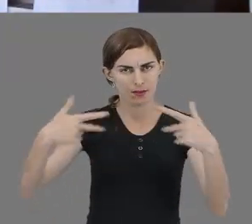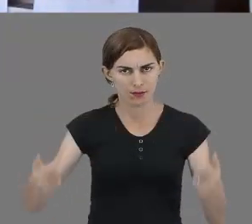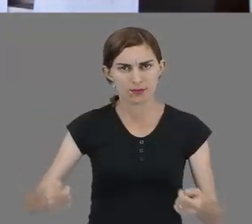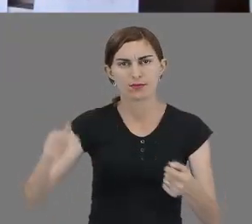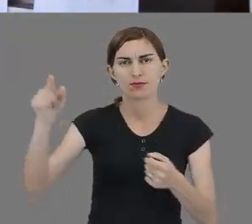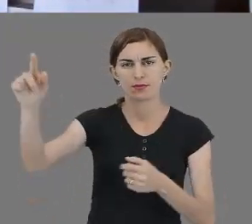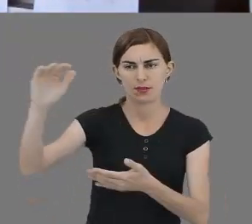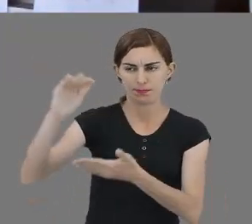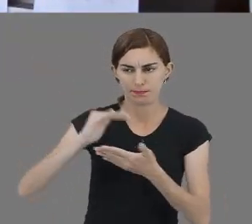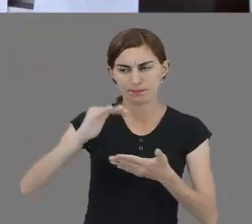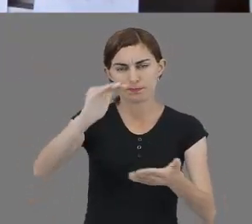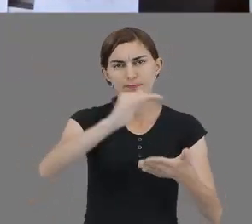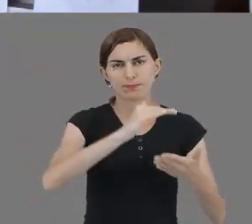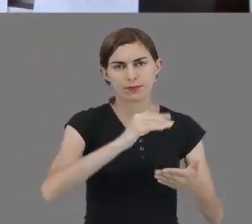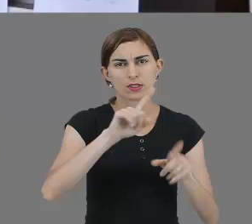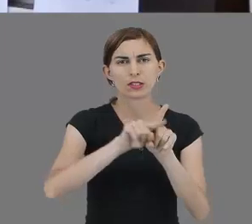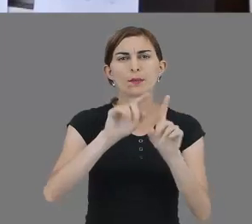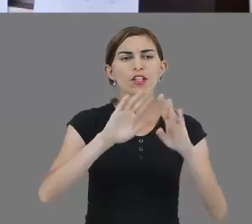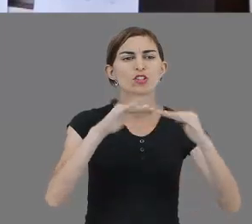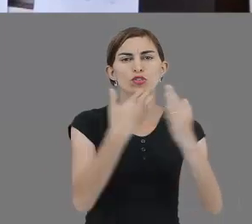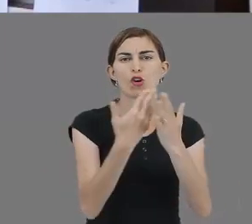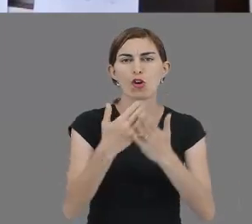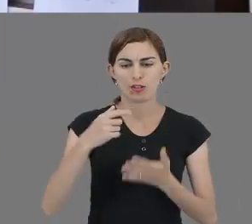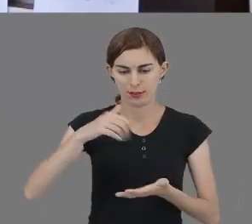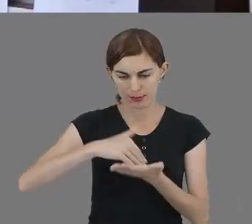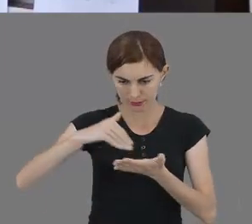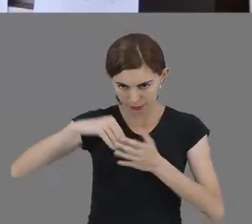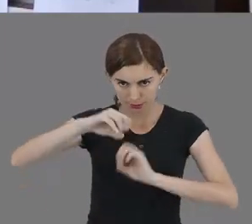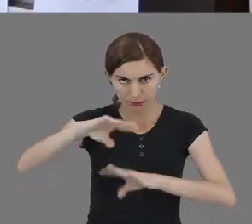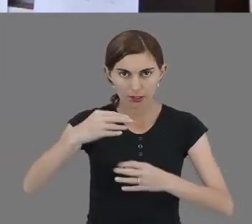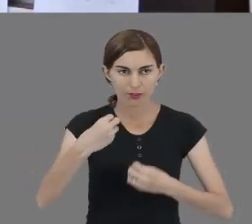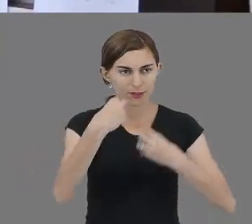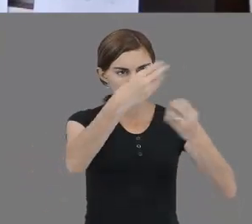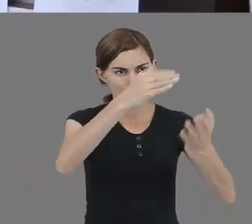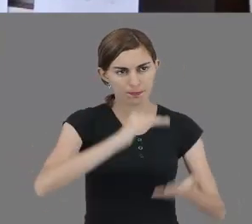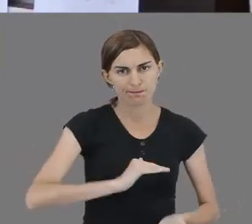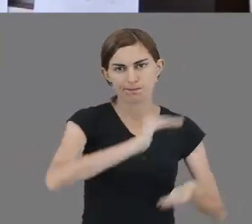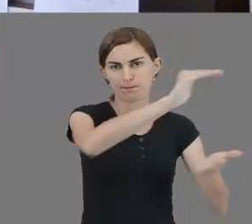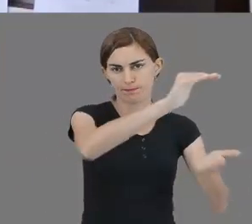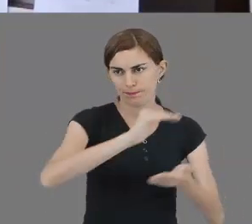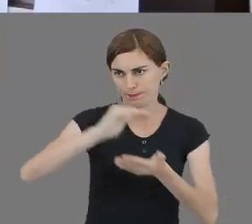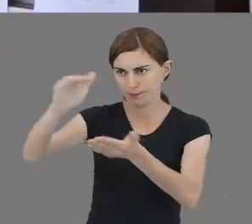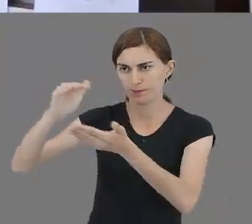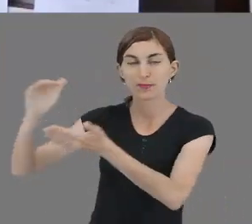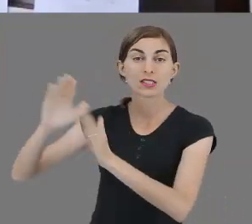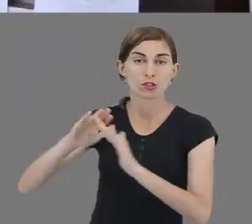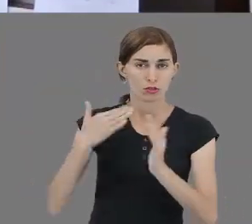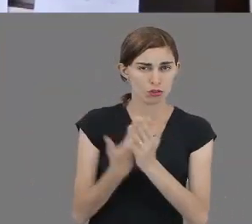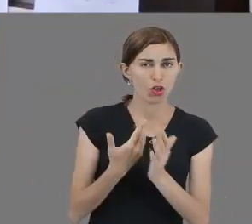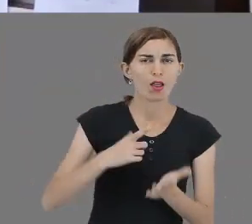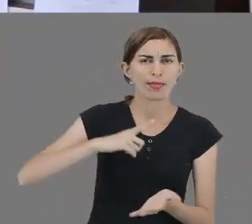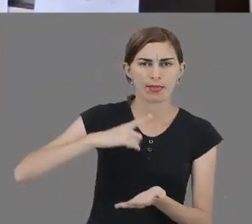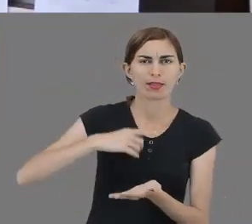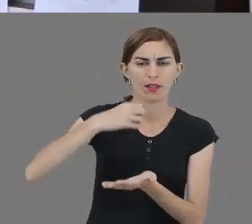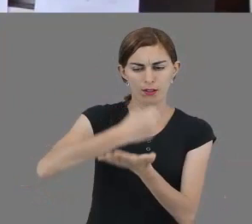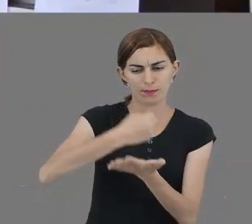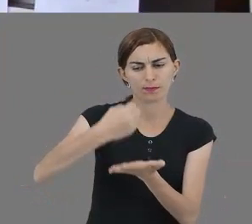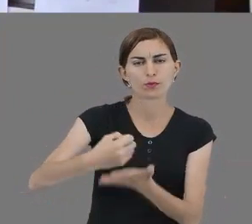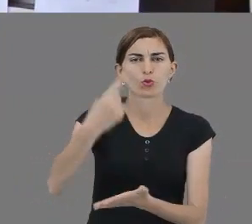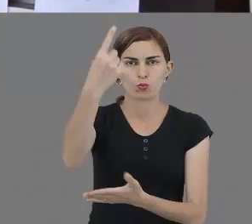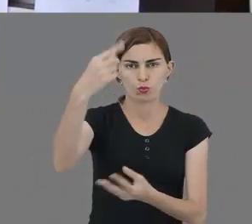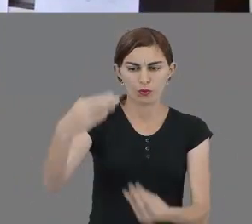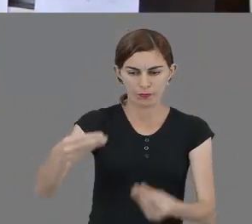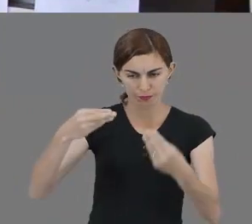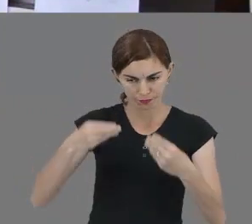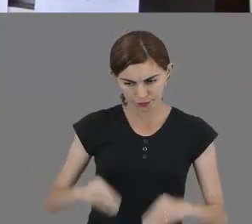são enviados da Secretaria de Educação para a escola, muitos vão com a guia. Diante desse documento hábil nas